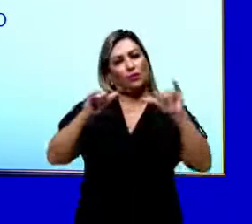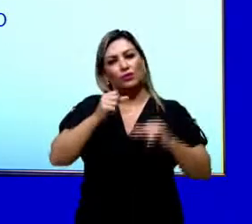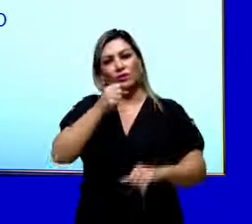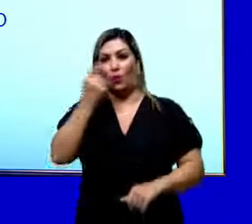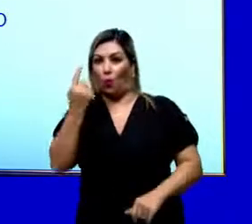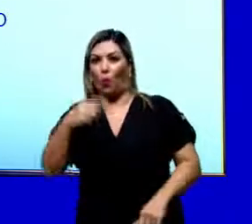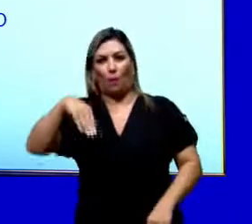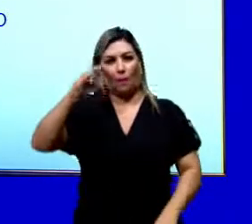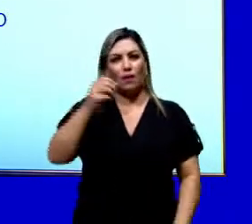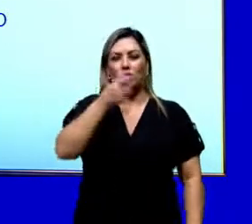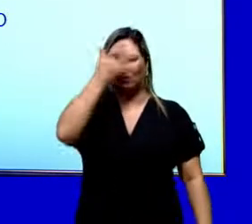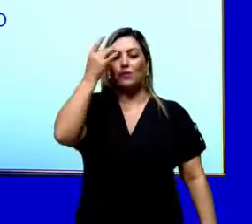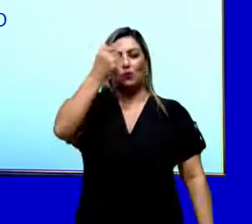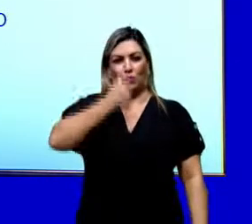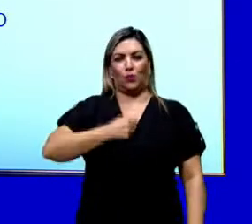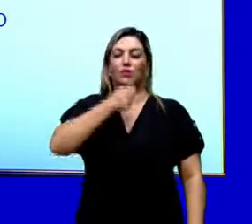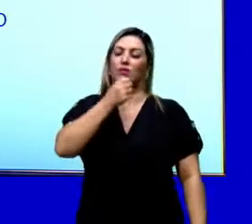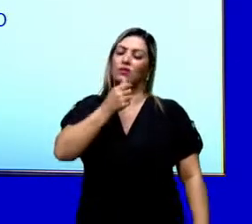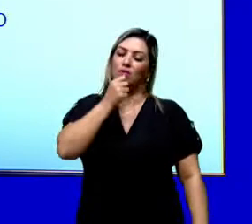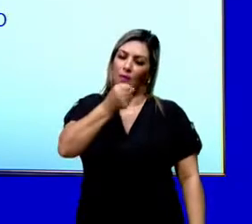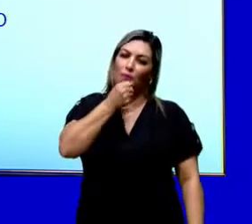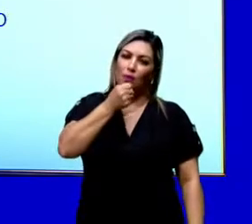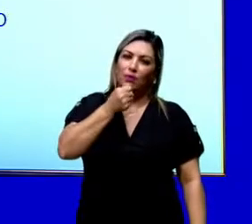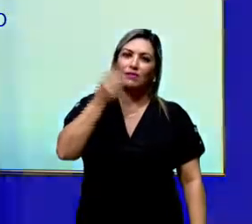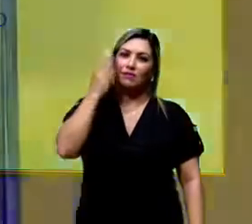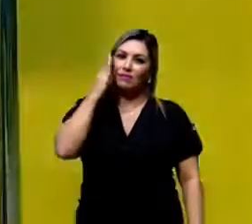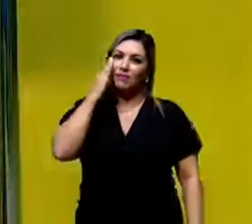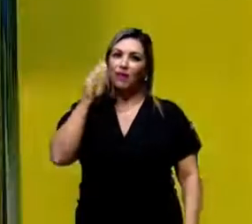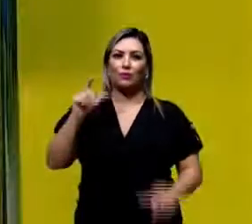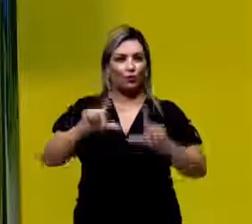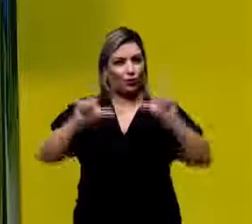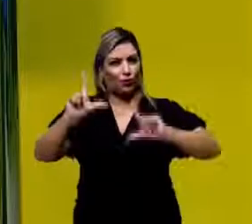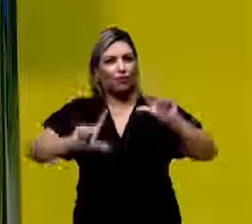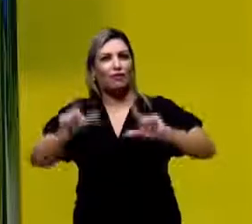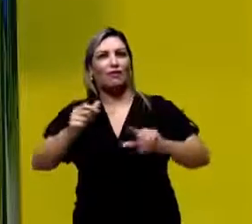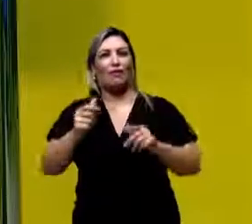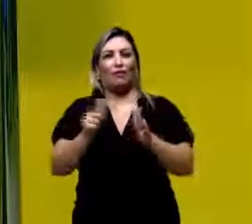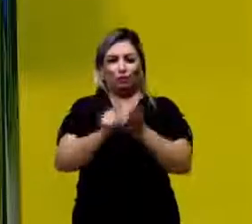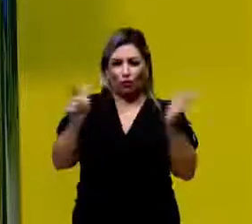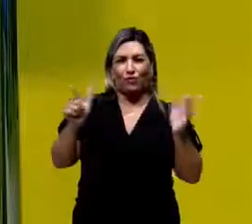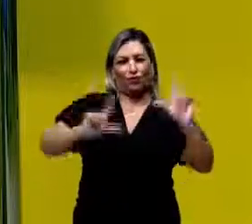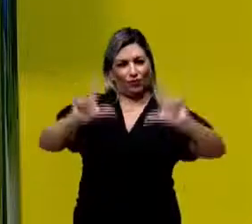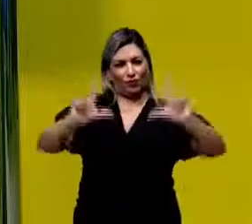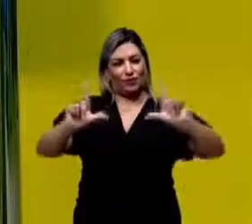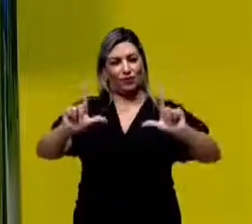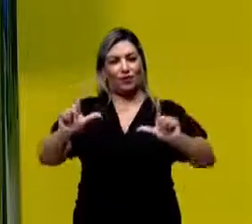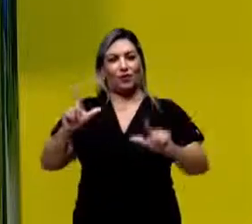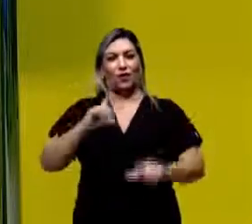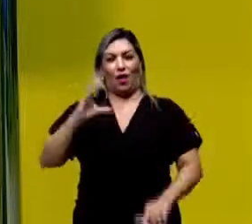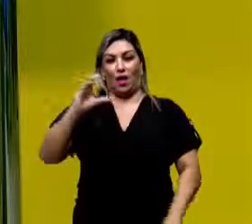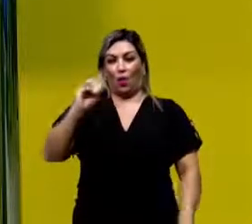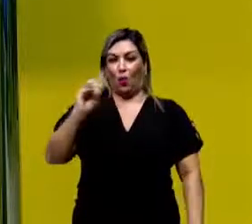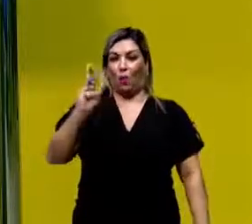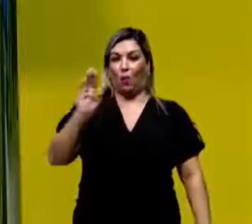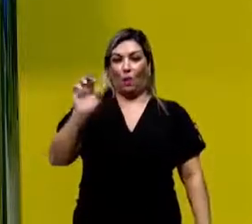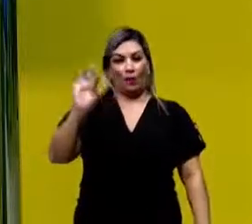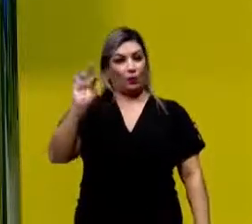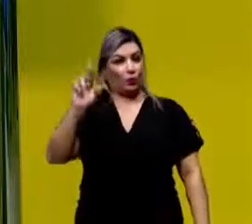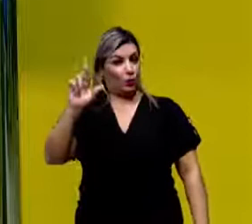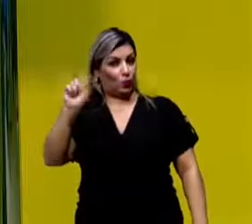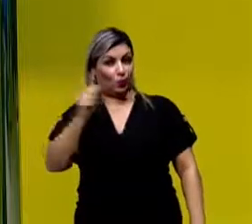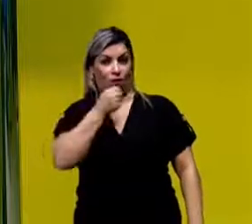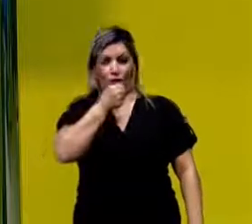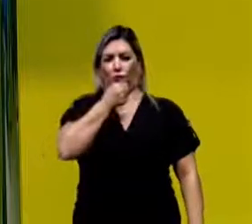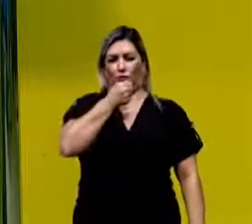mas é porta eles podem fazer lá né todo mundo sabe quando vocês estão assistindo o jornal eles fala chama lá cobertura cá verde de algum